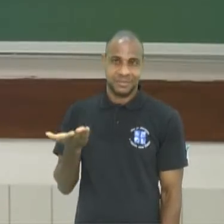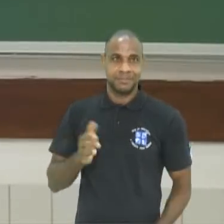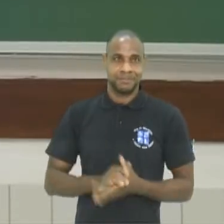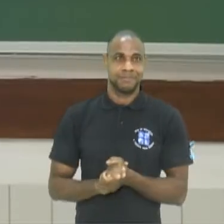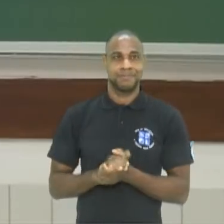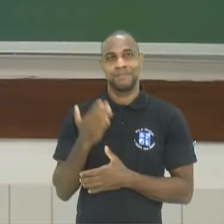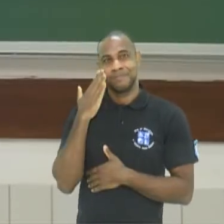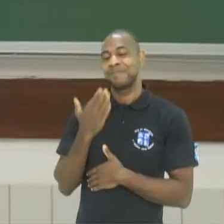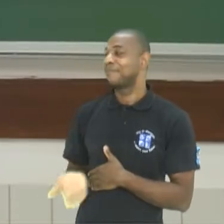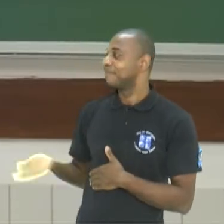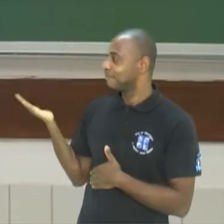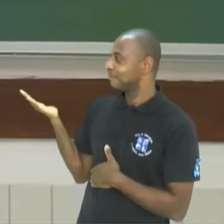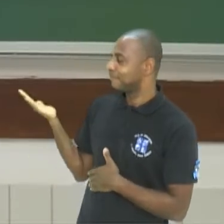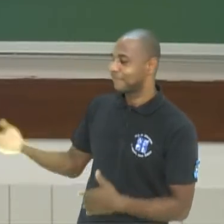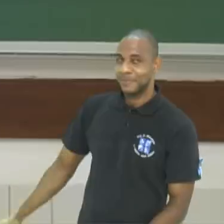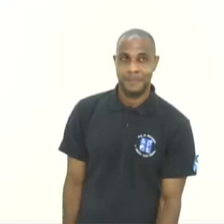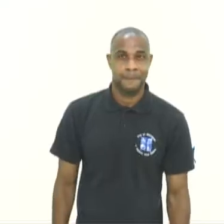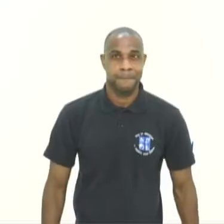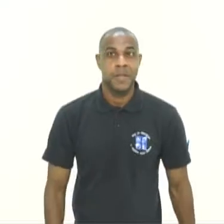argumentativo.